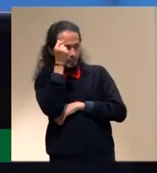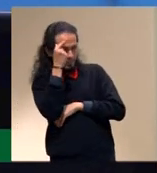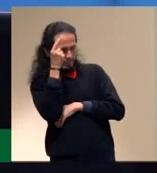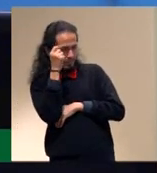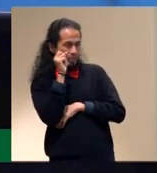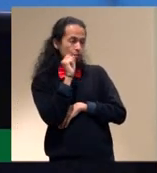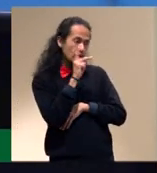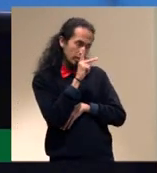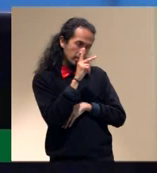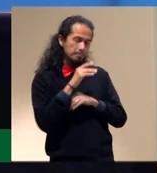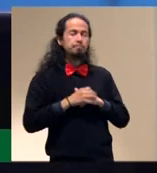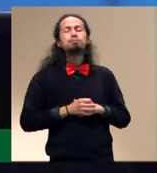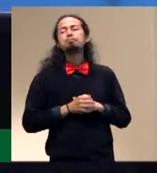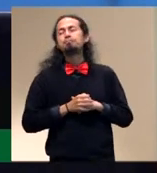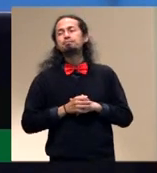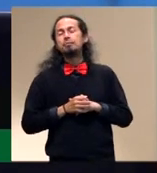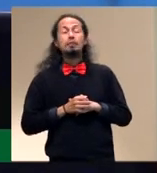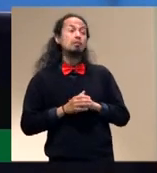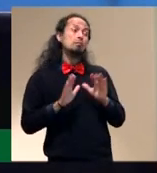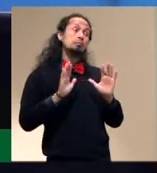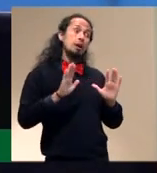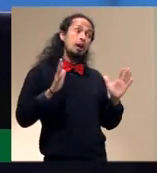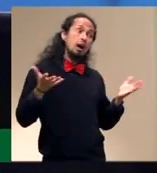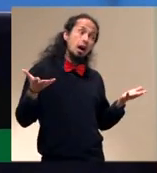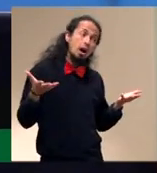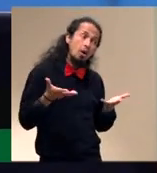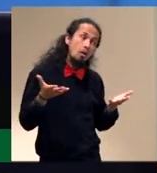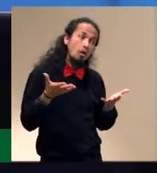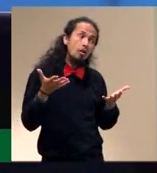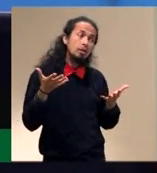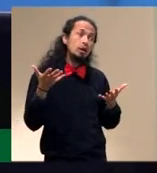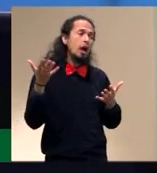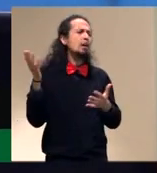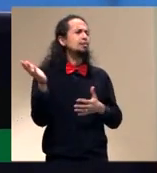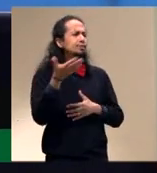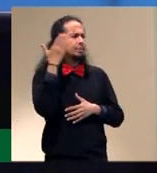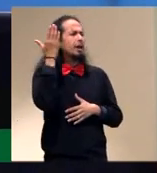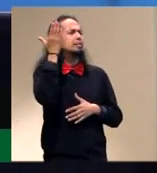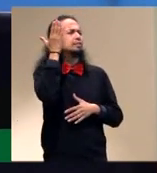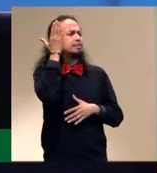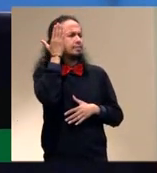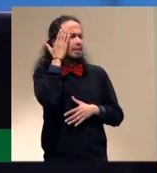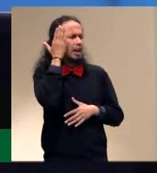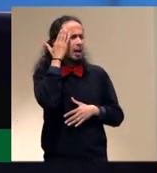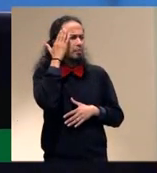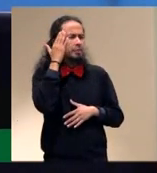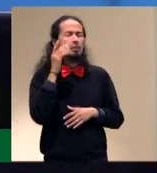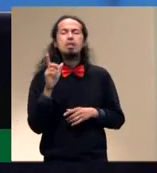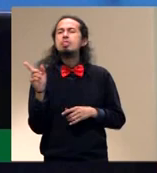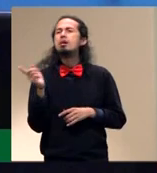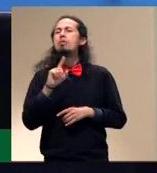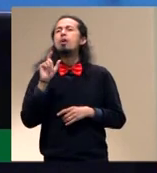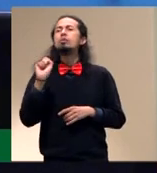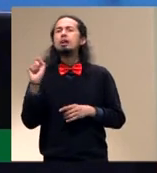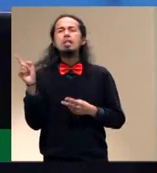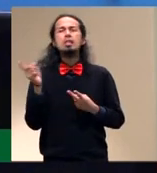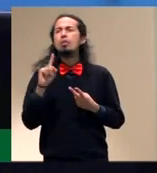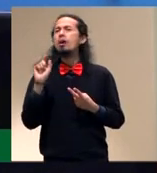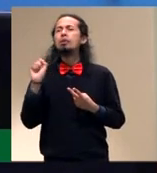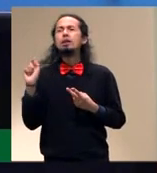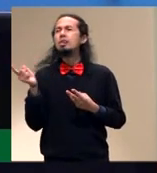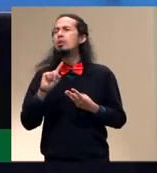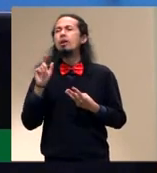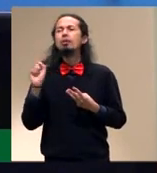o seguinte, a gente já sabe tudo o que não é. Não é área de desenvolvimento, não é por